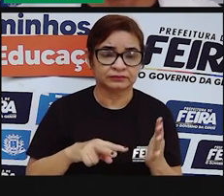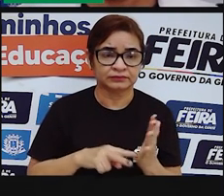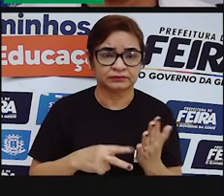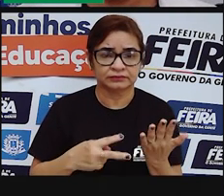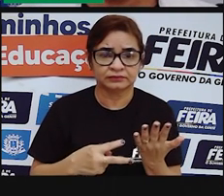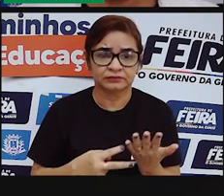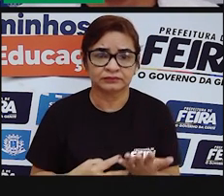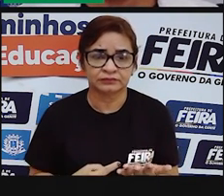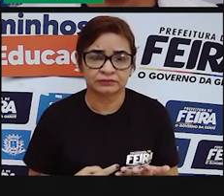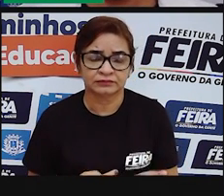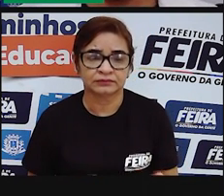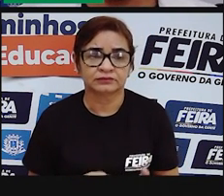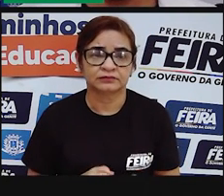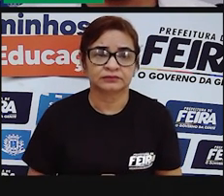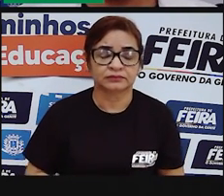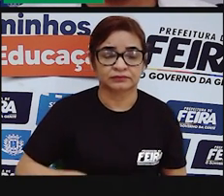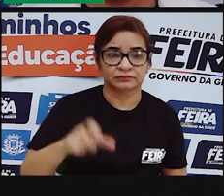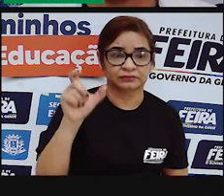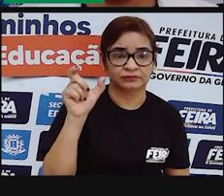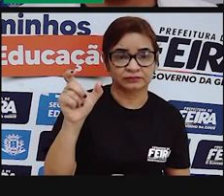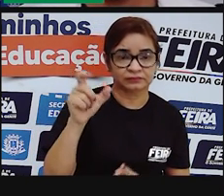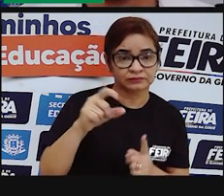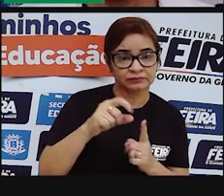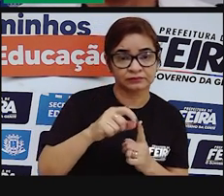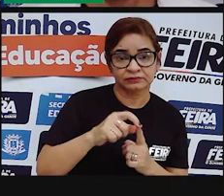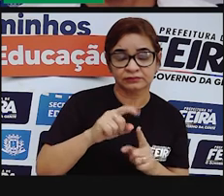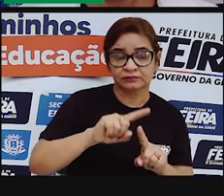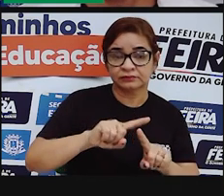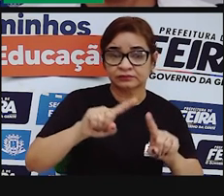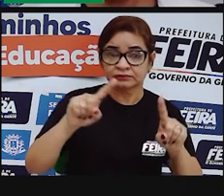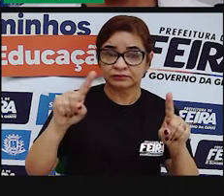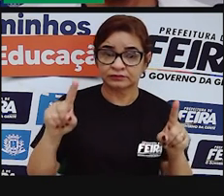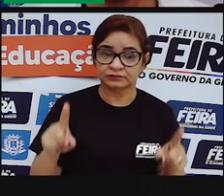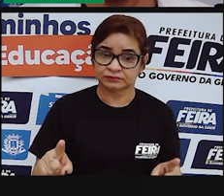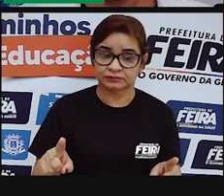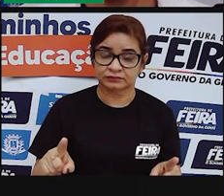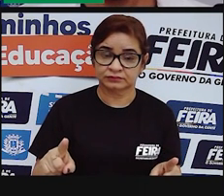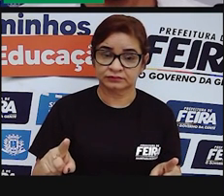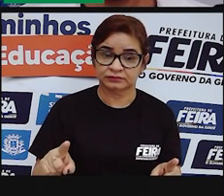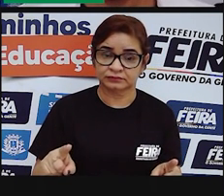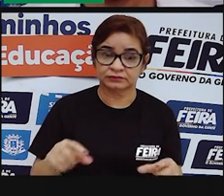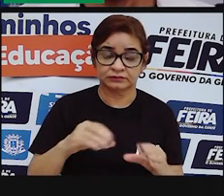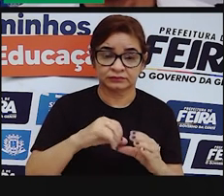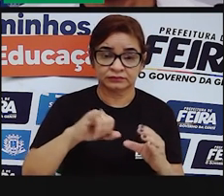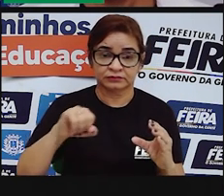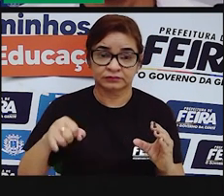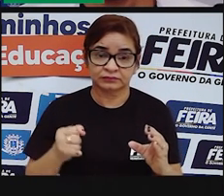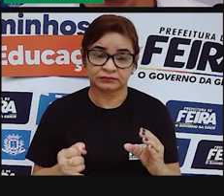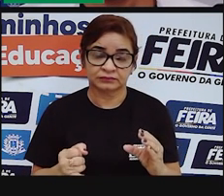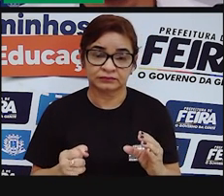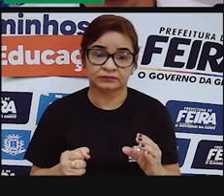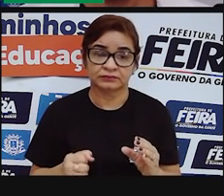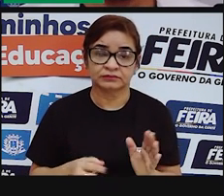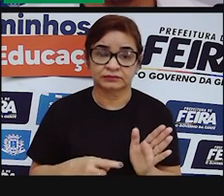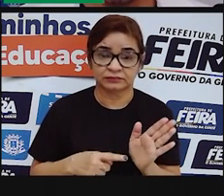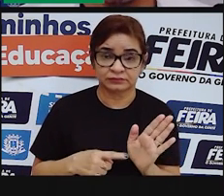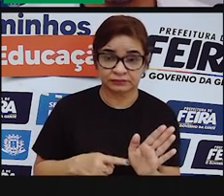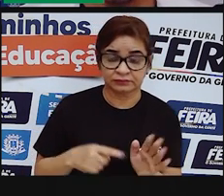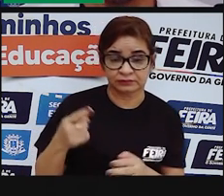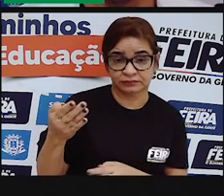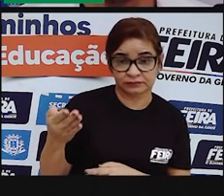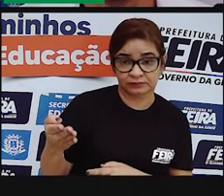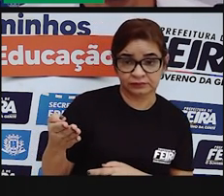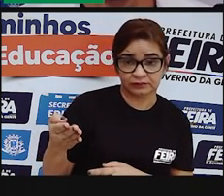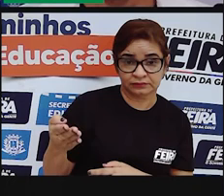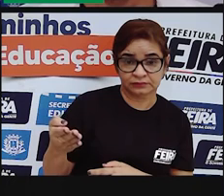figuras de linguagem que há repetição de determinadas palavras, mas que não são conjunções. Nesse caso do